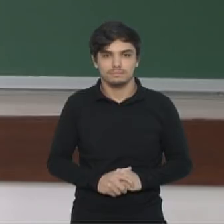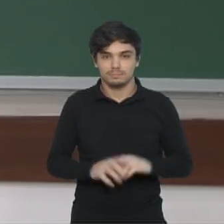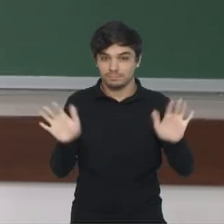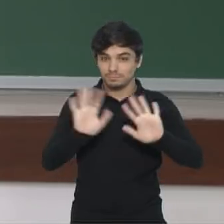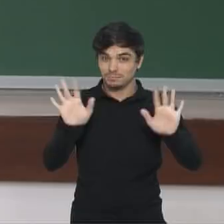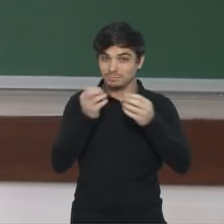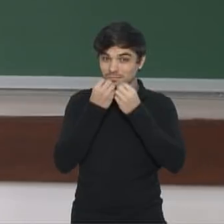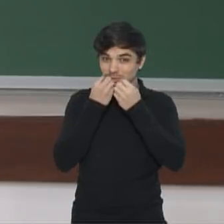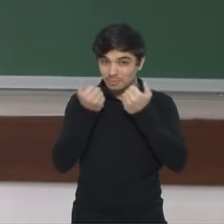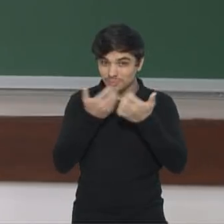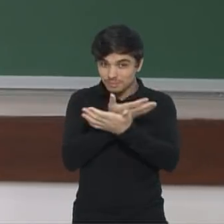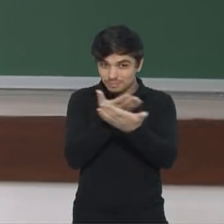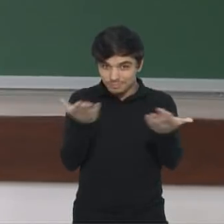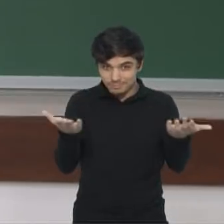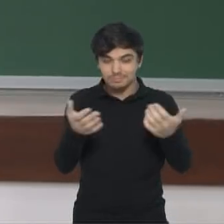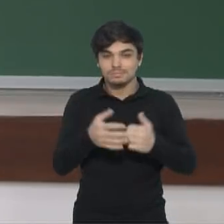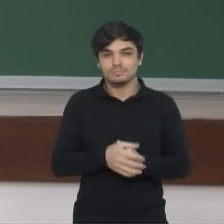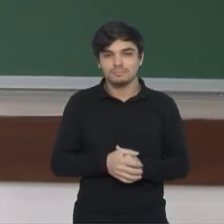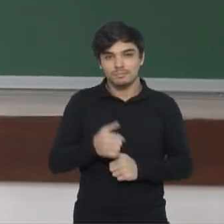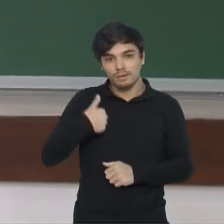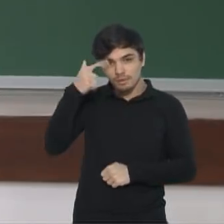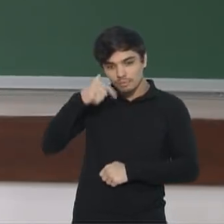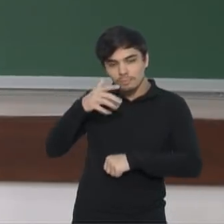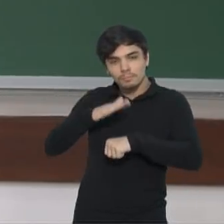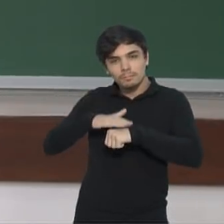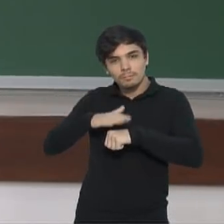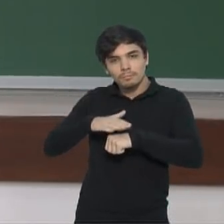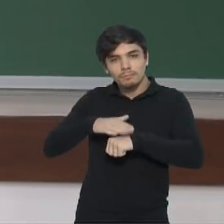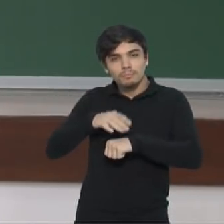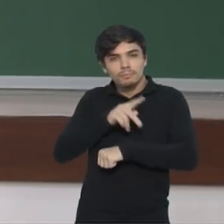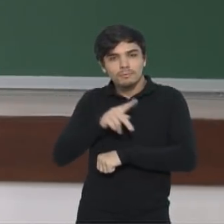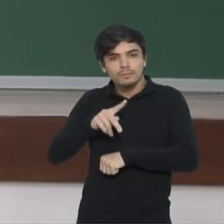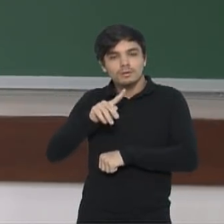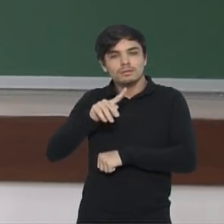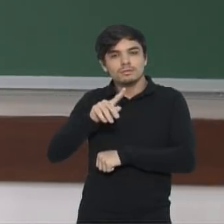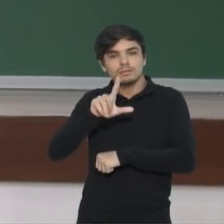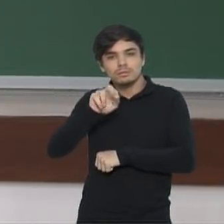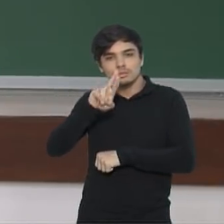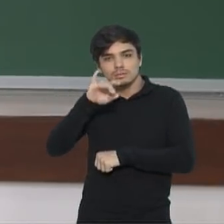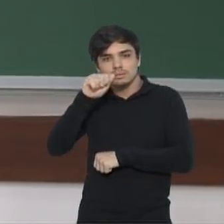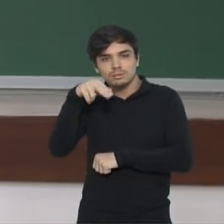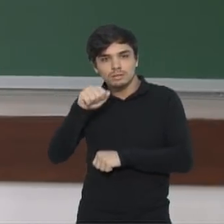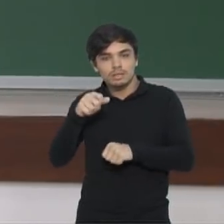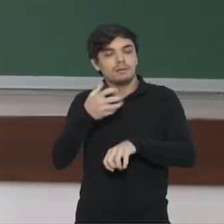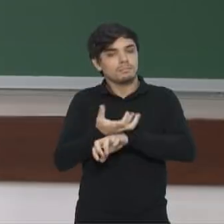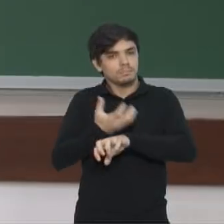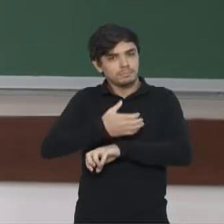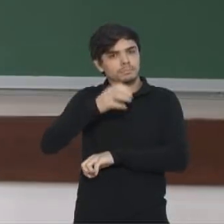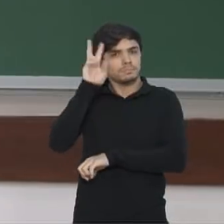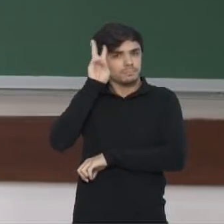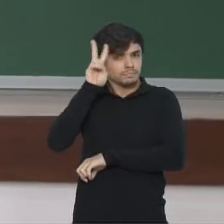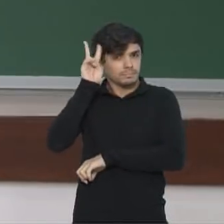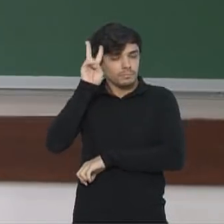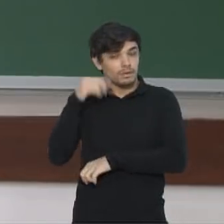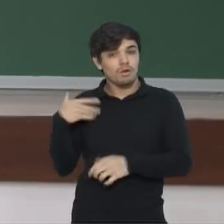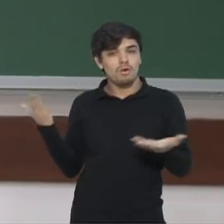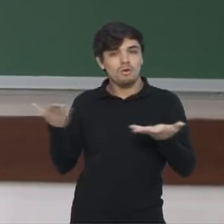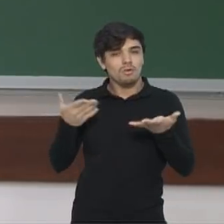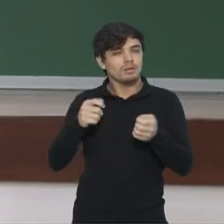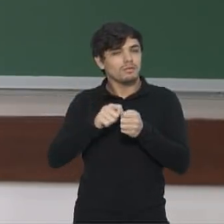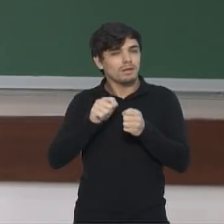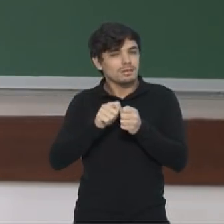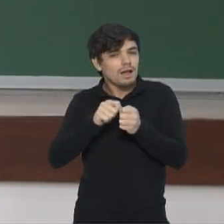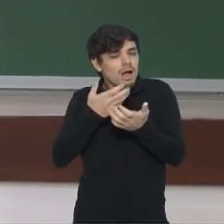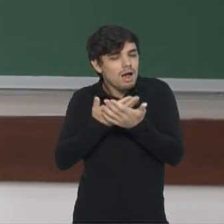Olá pessoal, tudo bem com vocês? Eu sou a professora Luciana Elisa, da disciplina de História, e estou aqui para a gente fazer mais uma aula bem